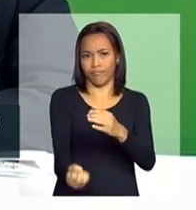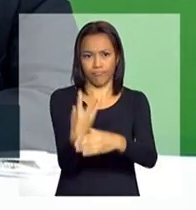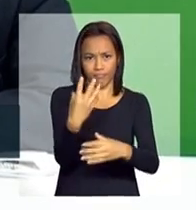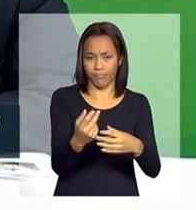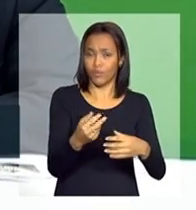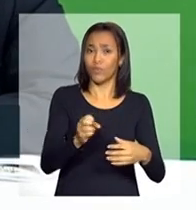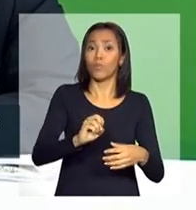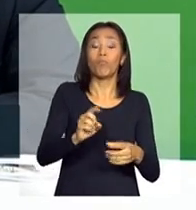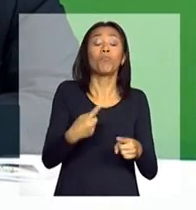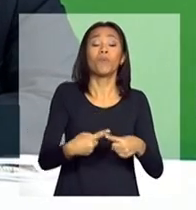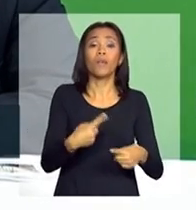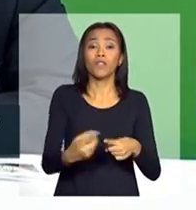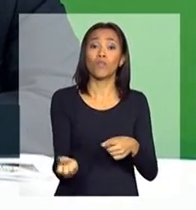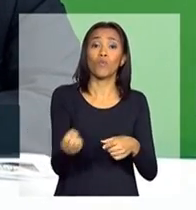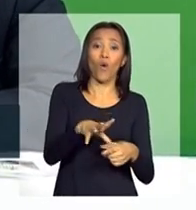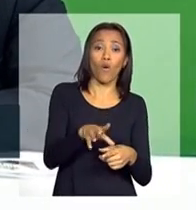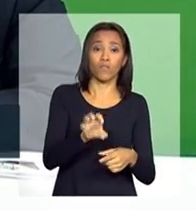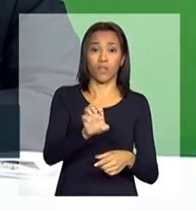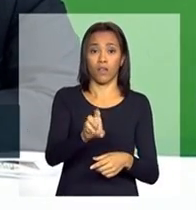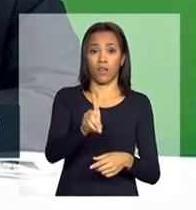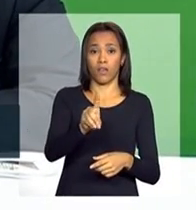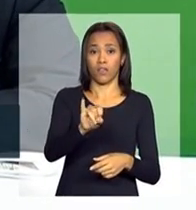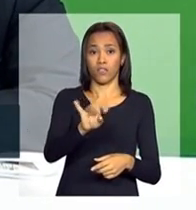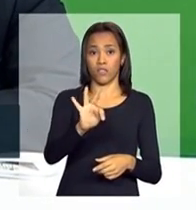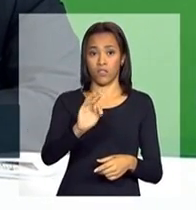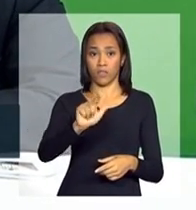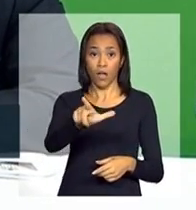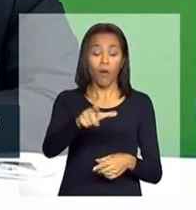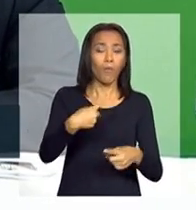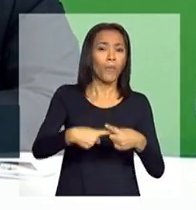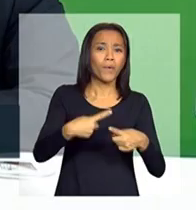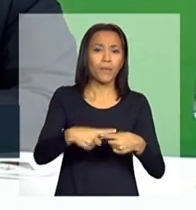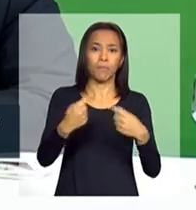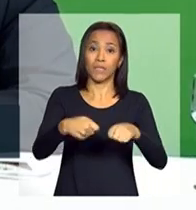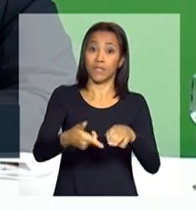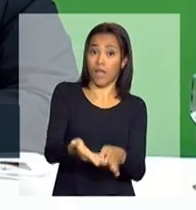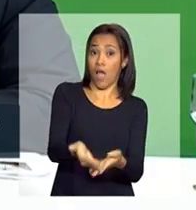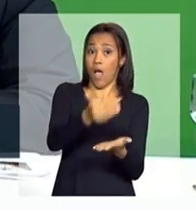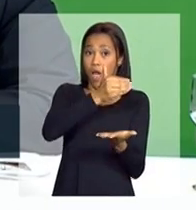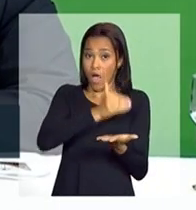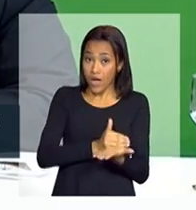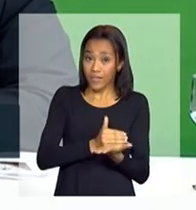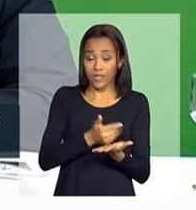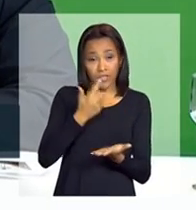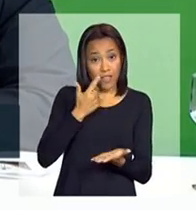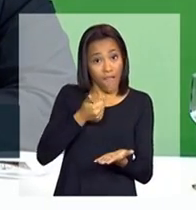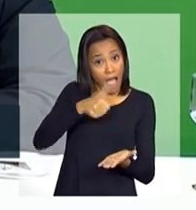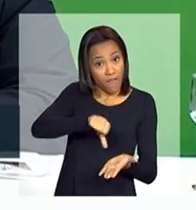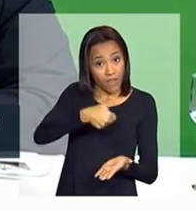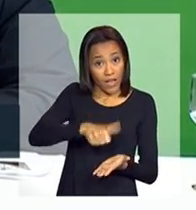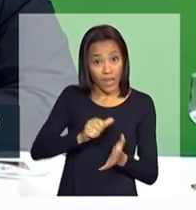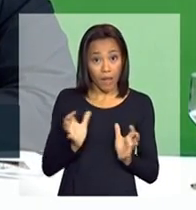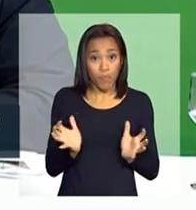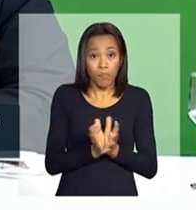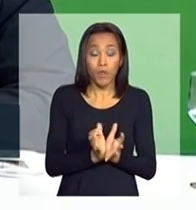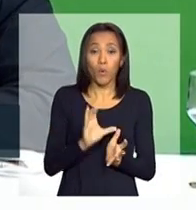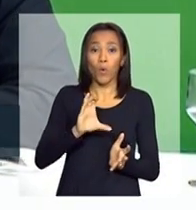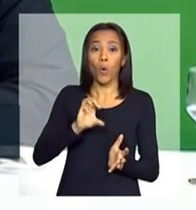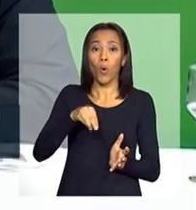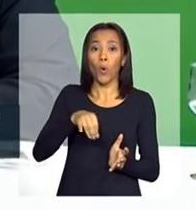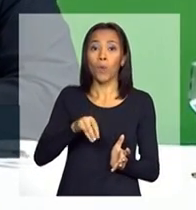novos por quê Porque eles têm que inclusive passar pela a a ação do comitê